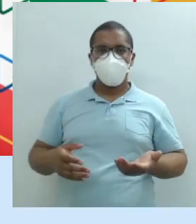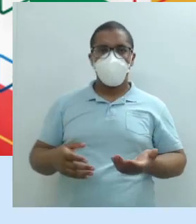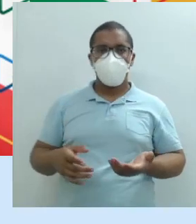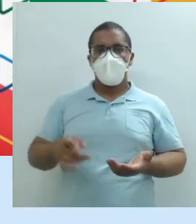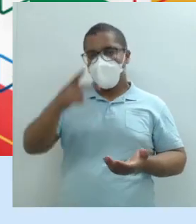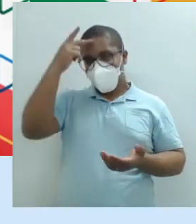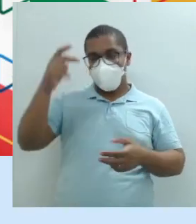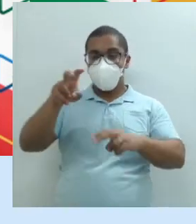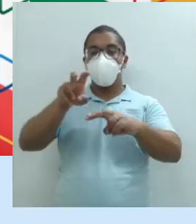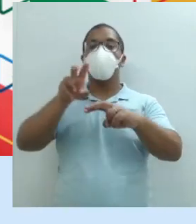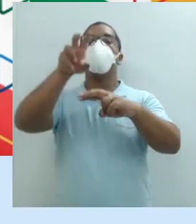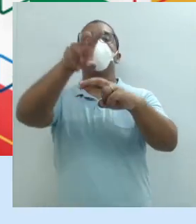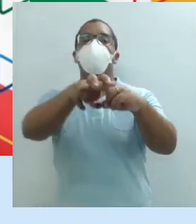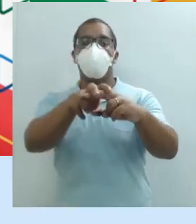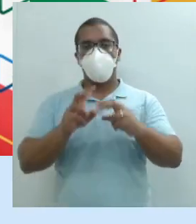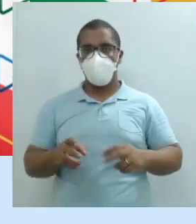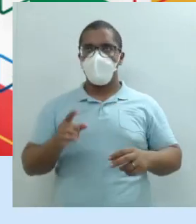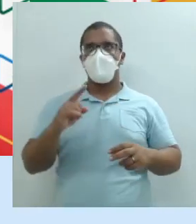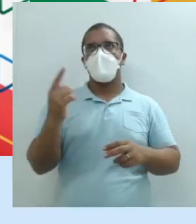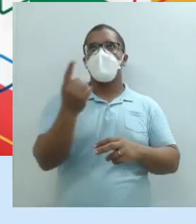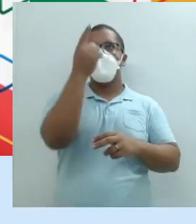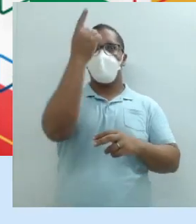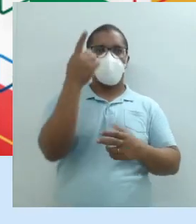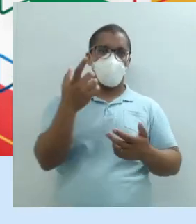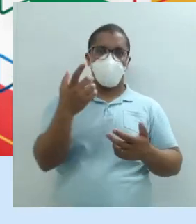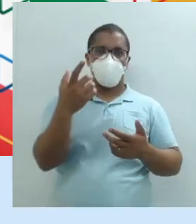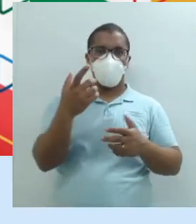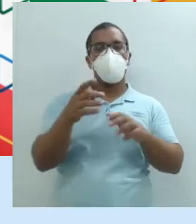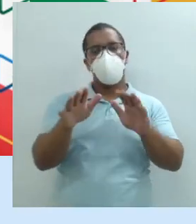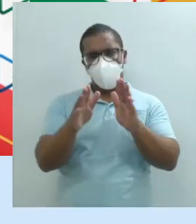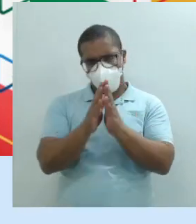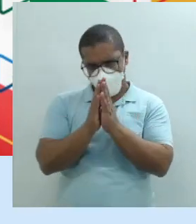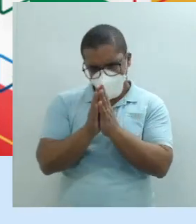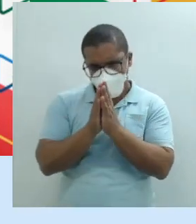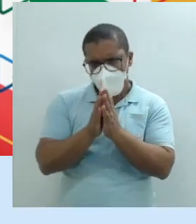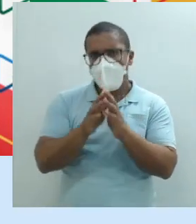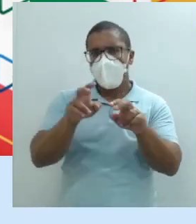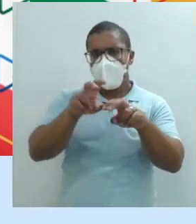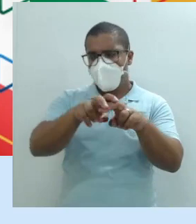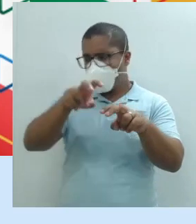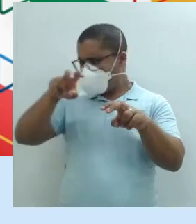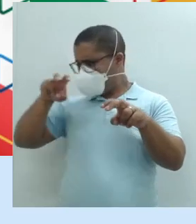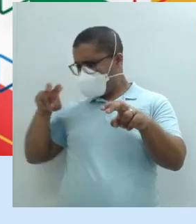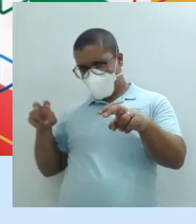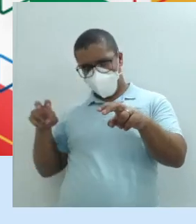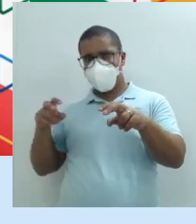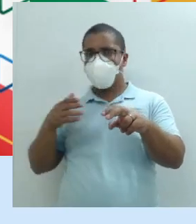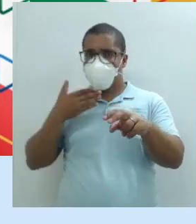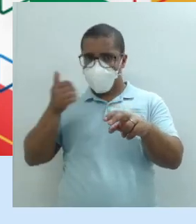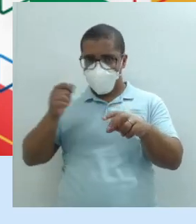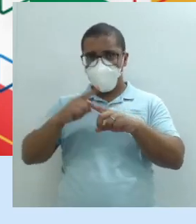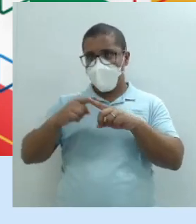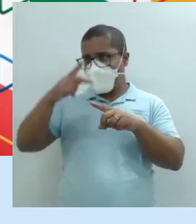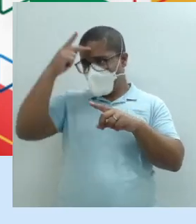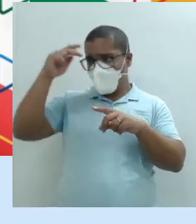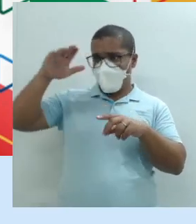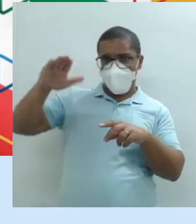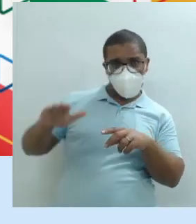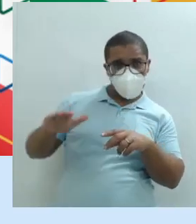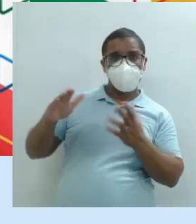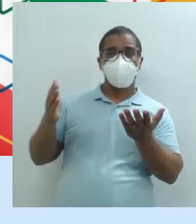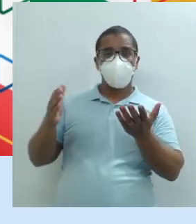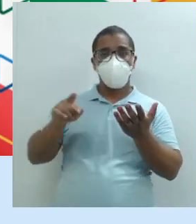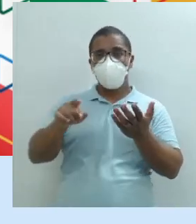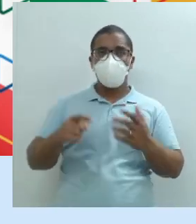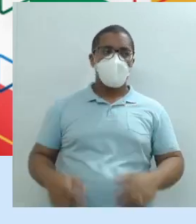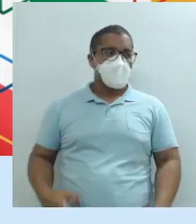quer sentar na frente, mas é mais alto. A gente tem que pedir para não ficar na frente dos mais baixinhos. Aí a pessoa